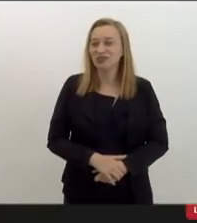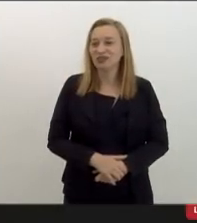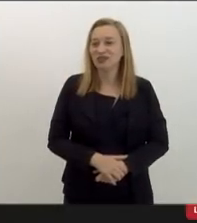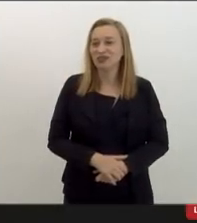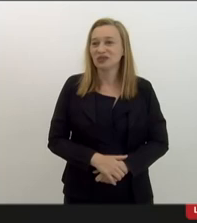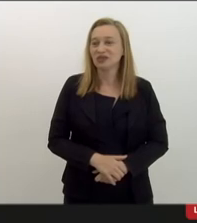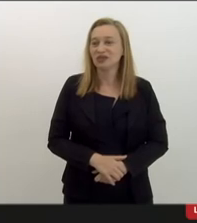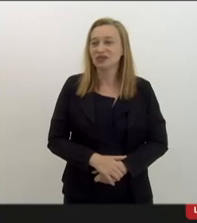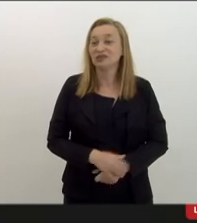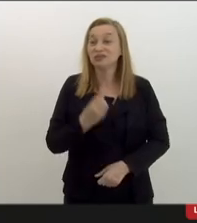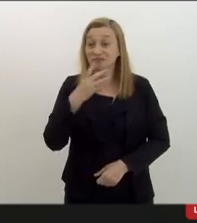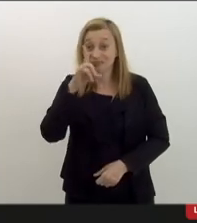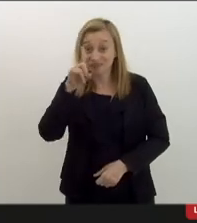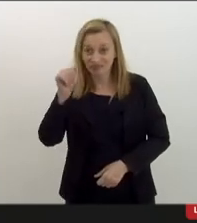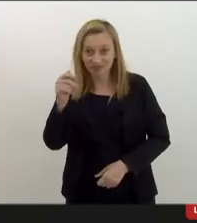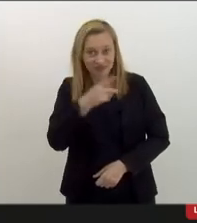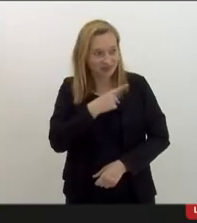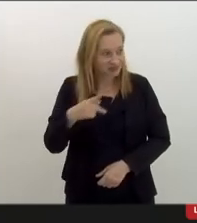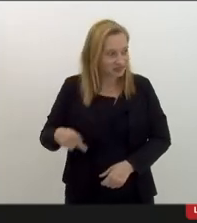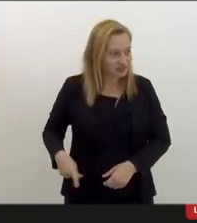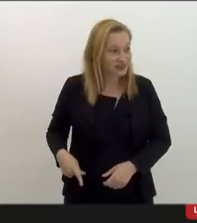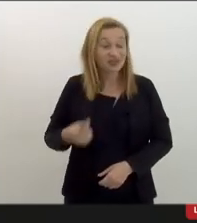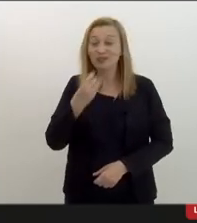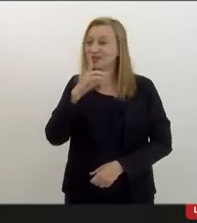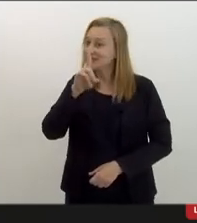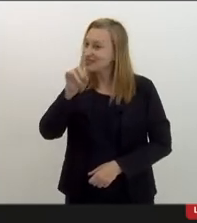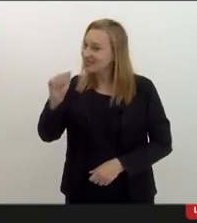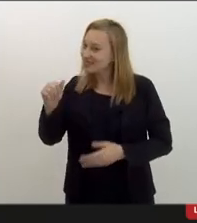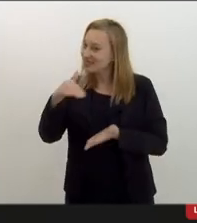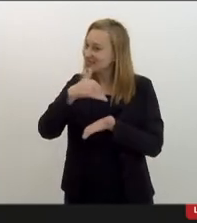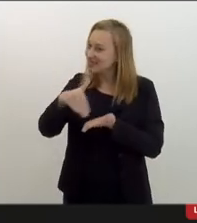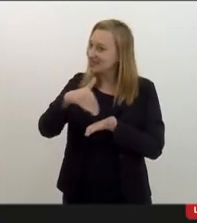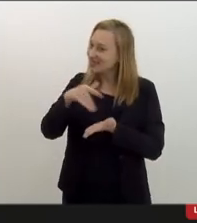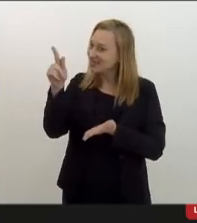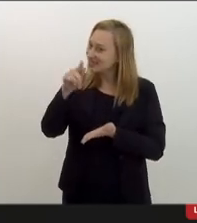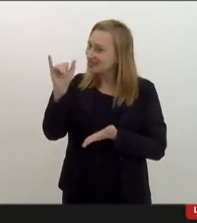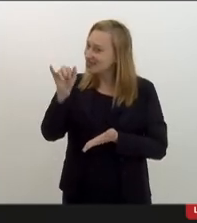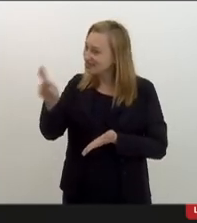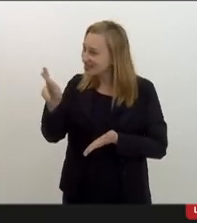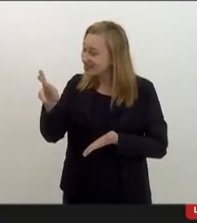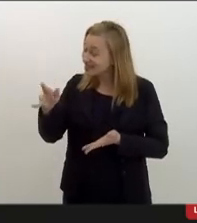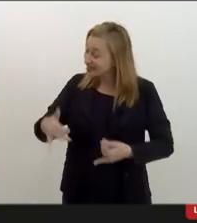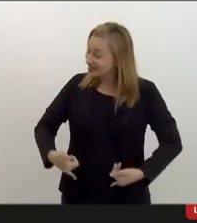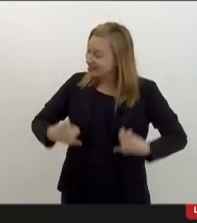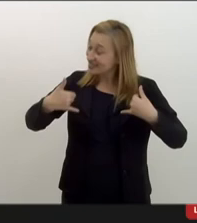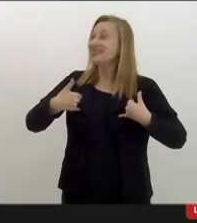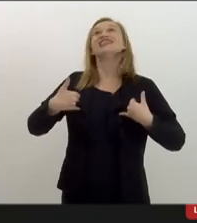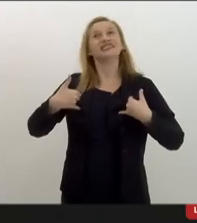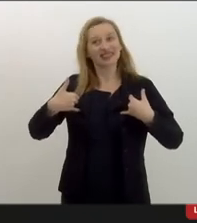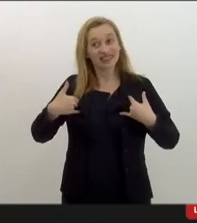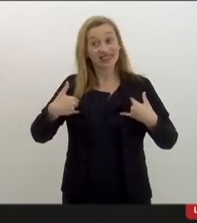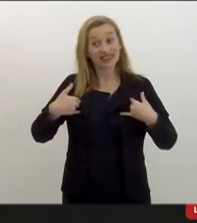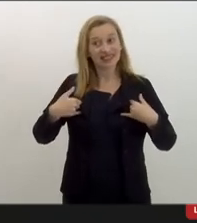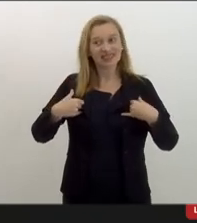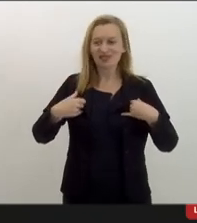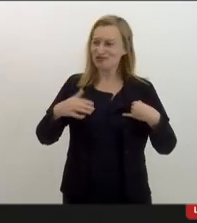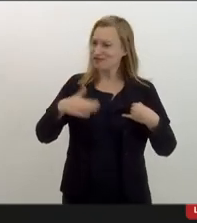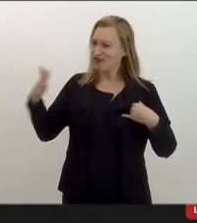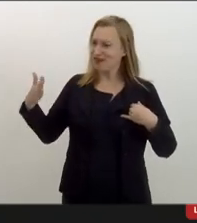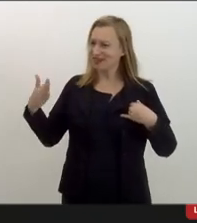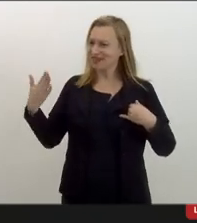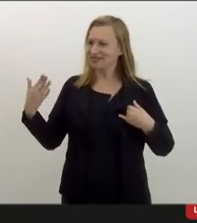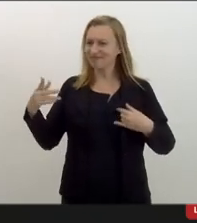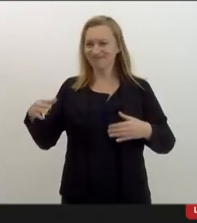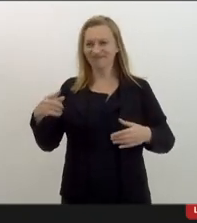Bom dia presente bom dia secretário zamith aqui eu tenho a ordem é a fora da política